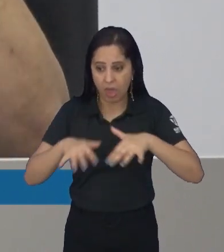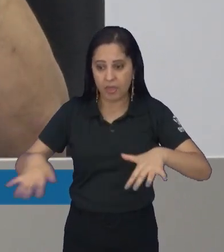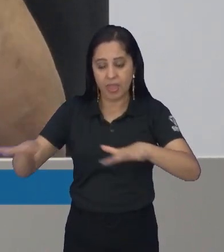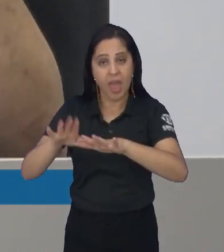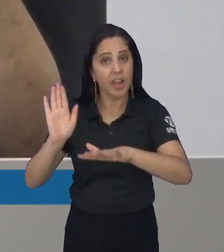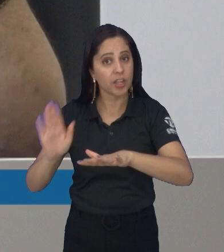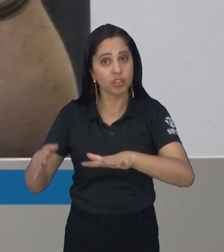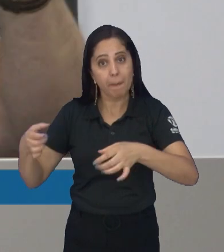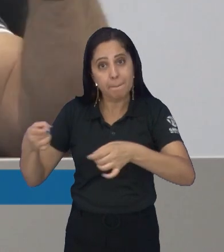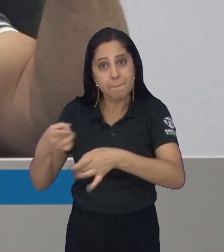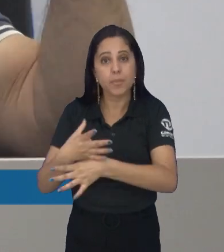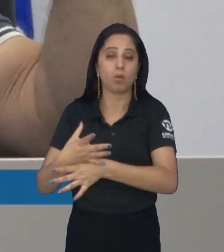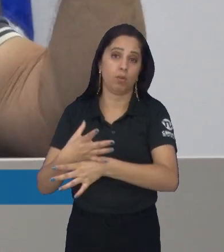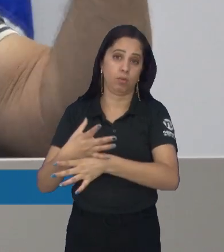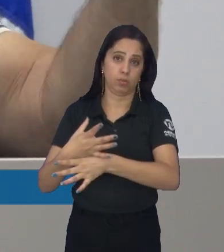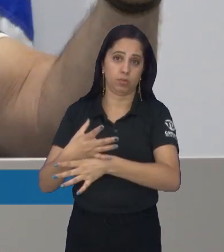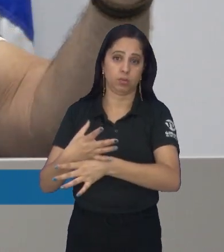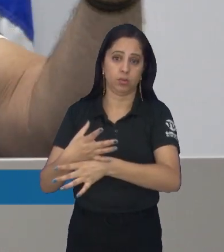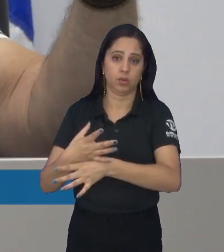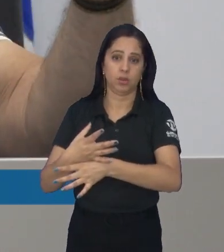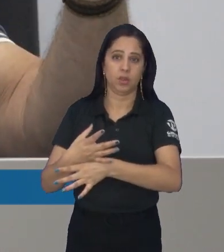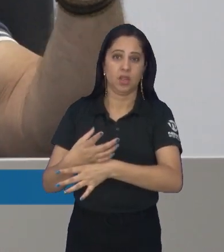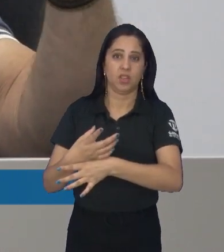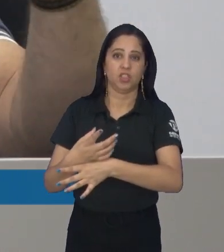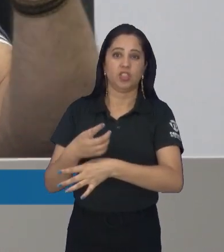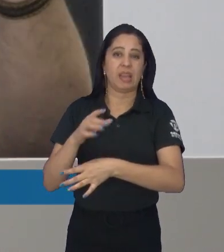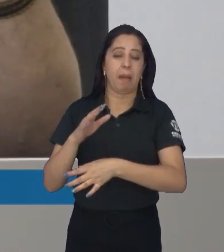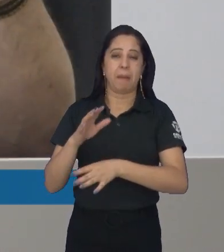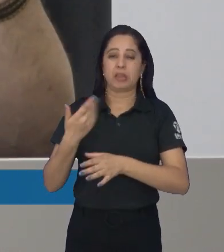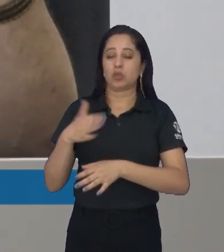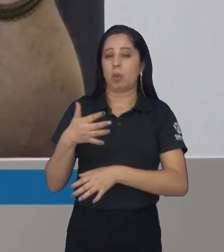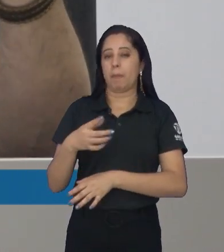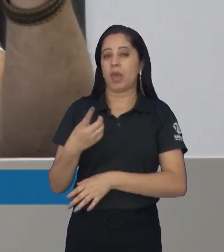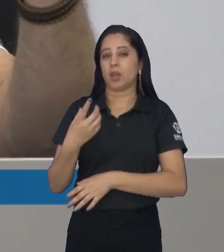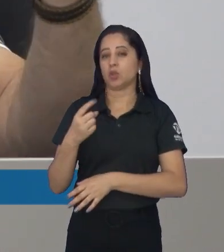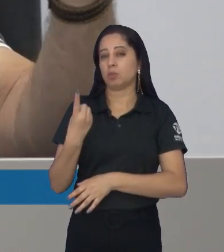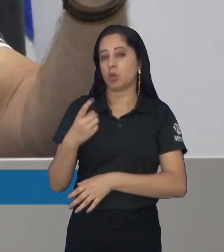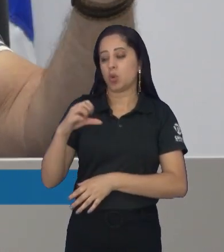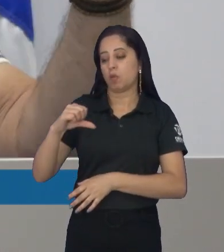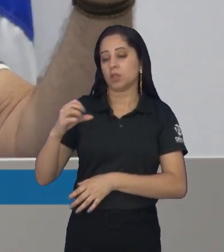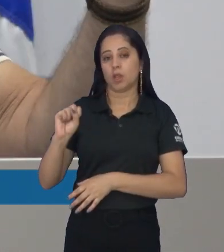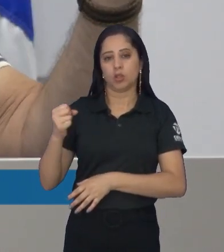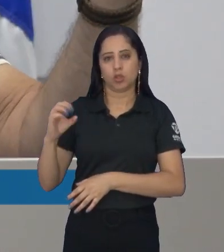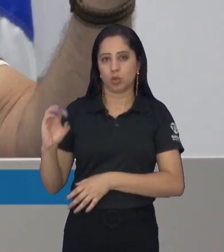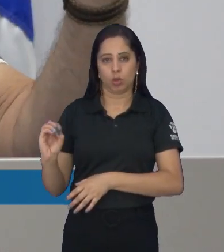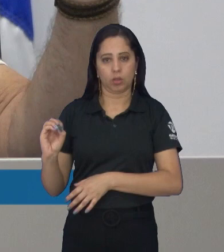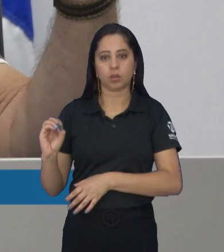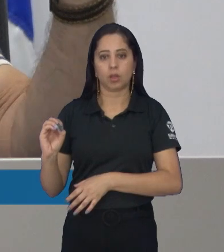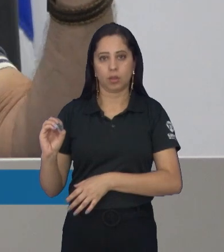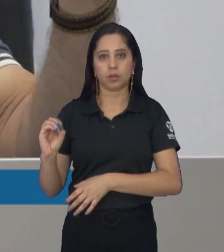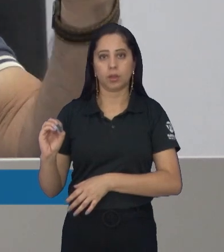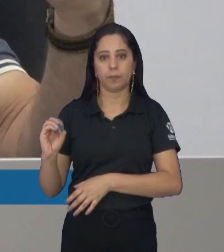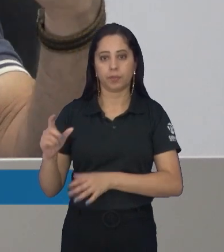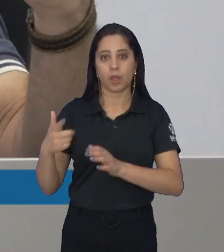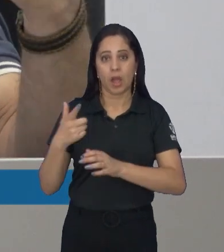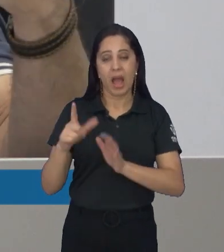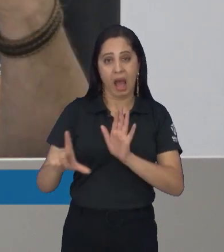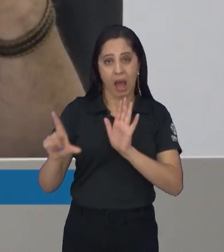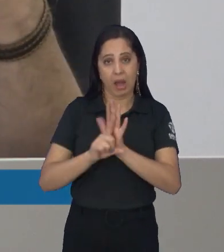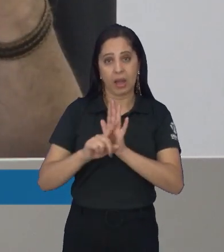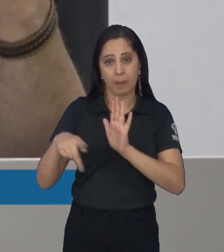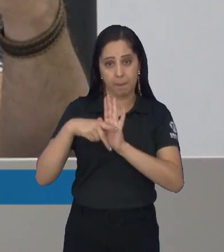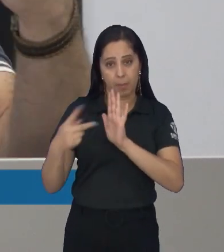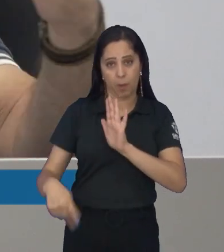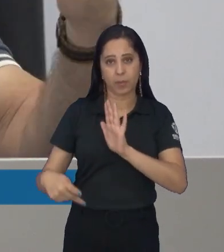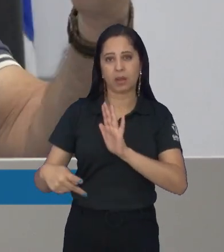essas áreas Proteção Ambiental elas vêm desde os anos 80 eu me lembro que a primeira lei de Proteção Ambiental Acho que até do Brasil foi no próprio banhado em